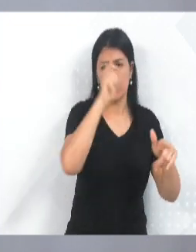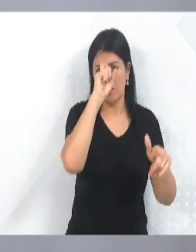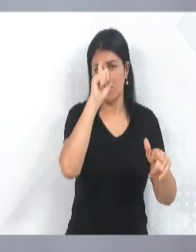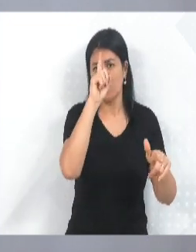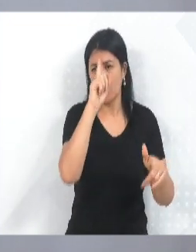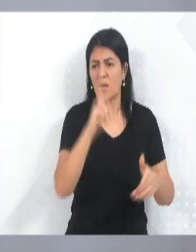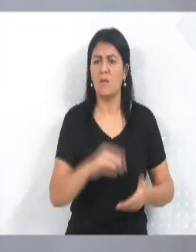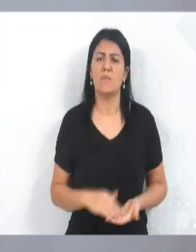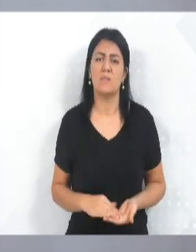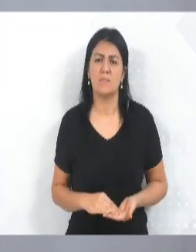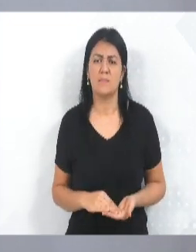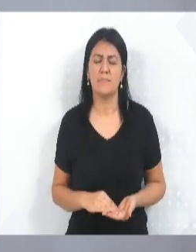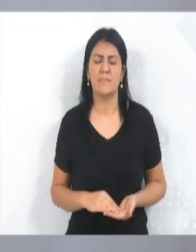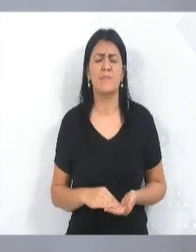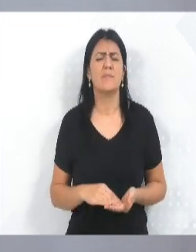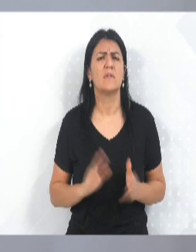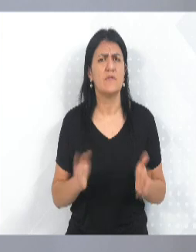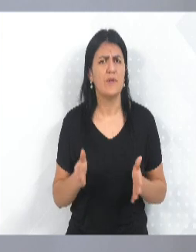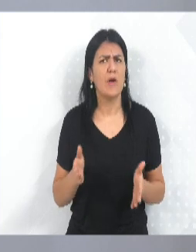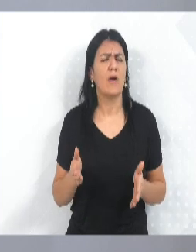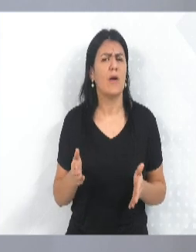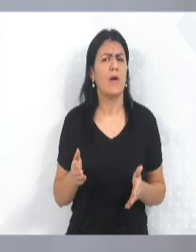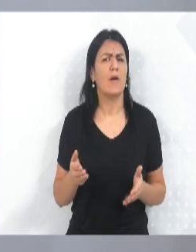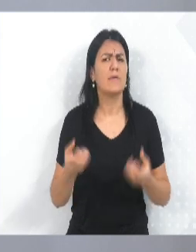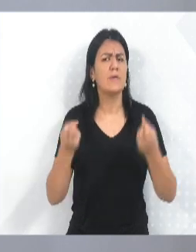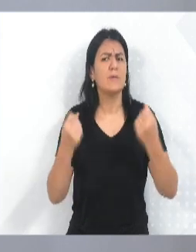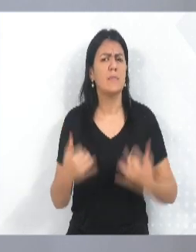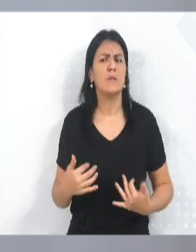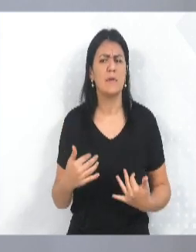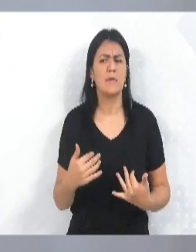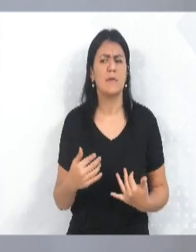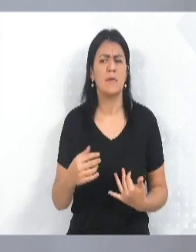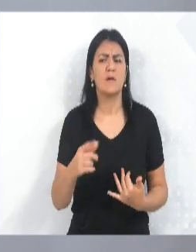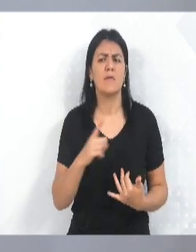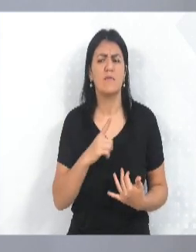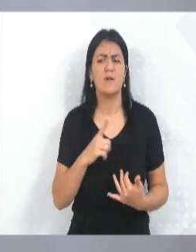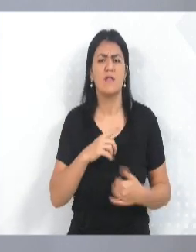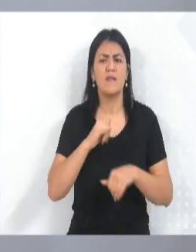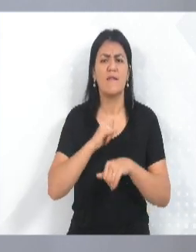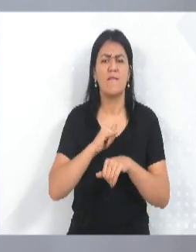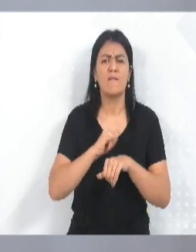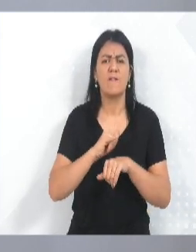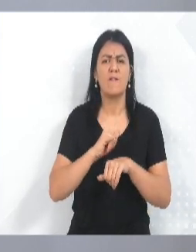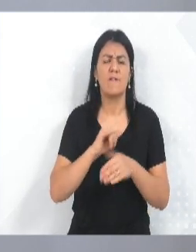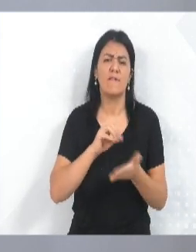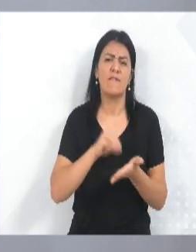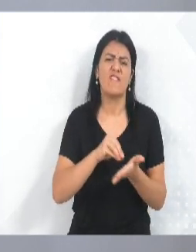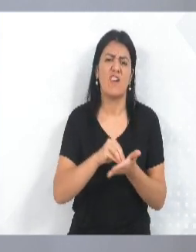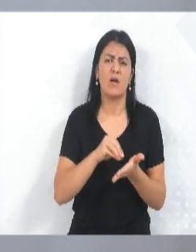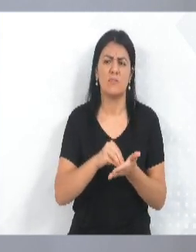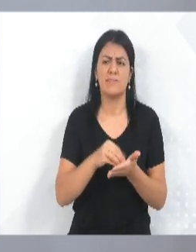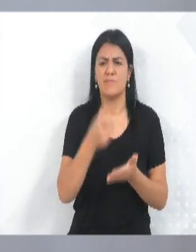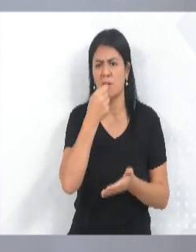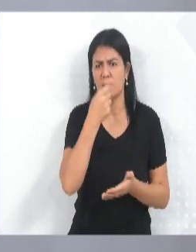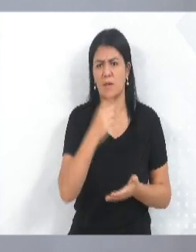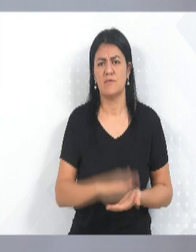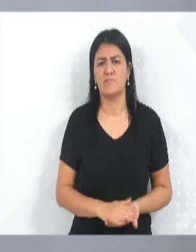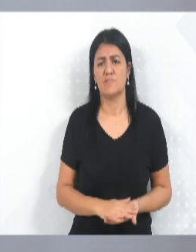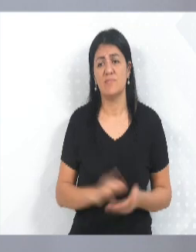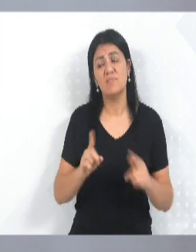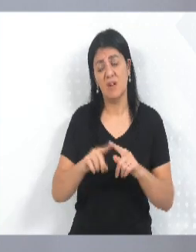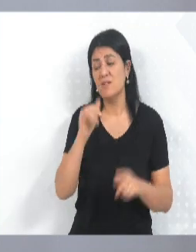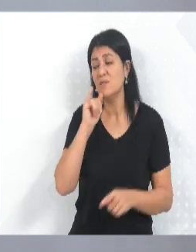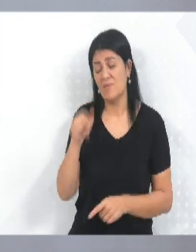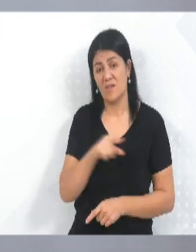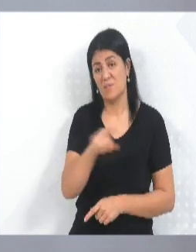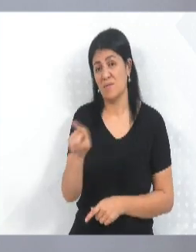nós vamos entrar na era da ausência de antibiótico eu tenho uma Triste notícia paraos senhores nós já temos pacientes que não t antibiótico para